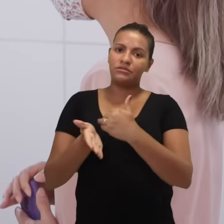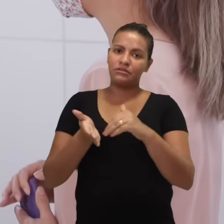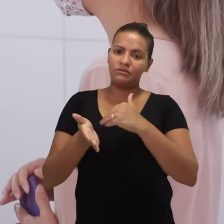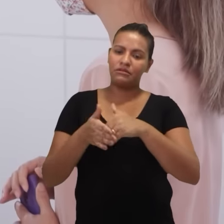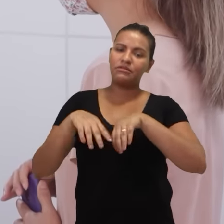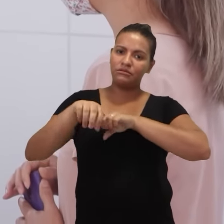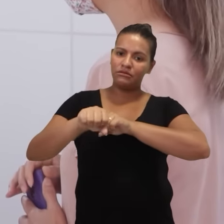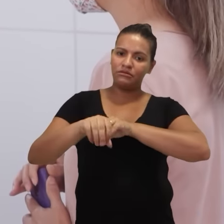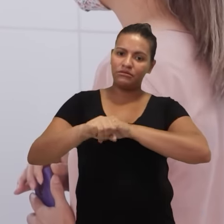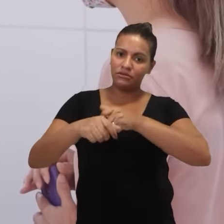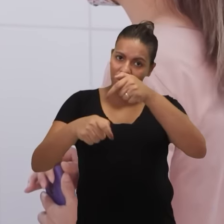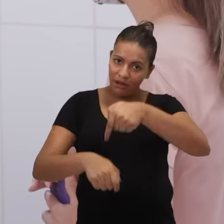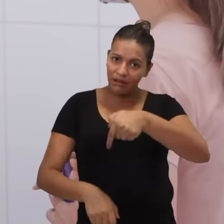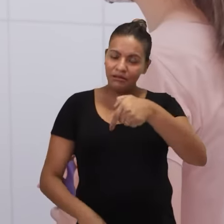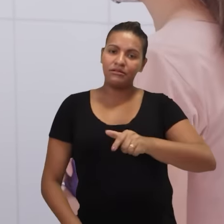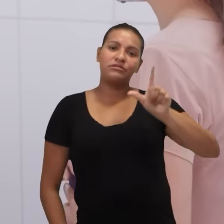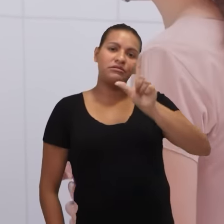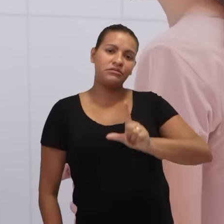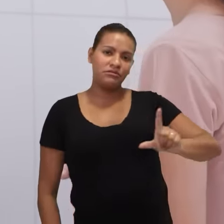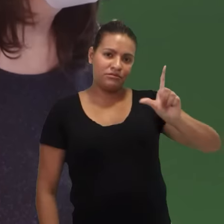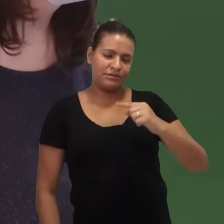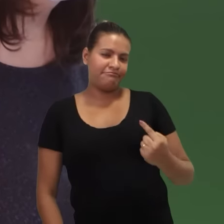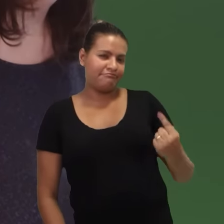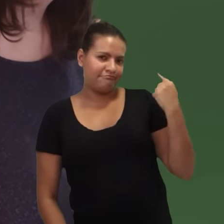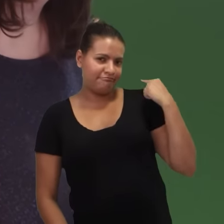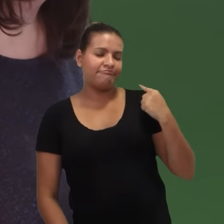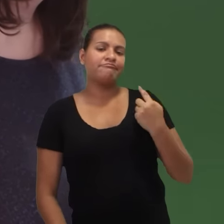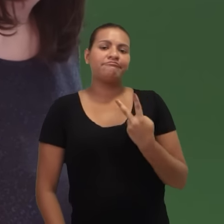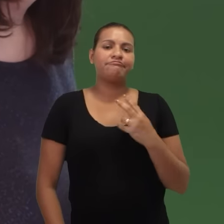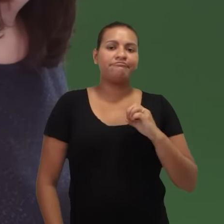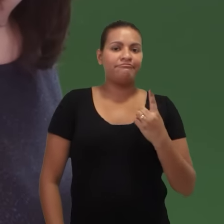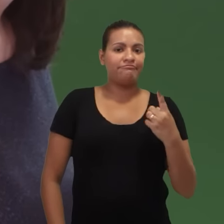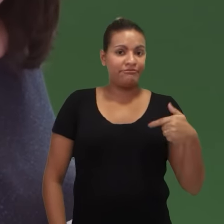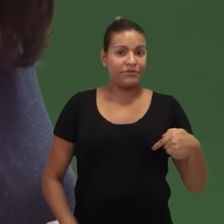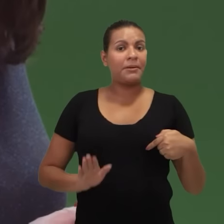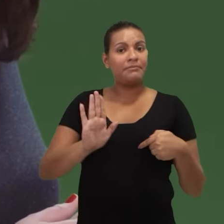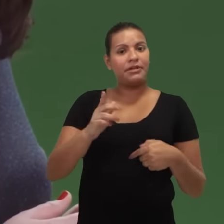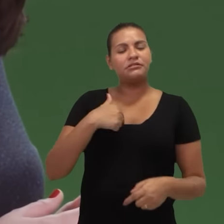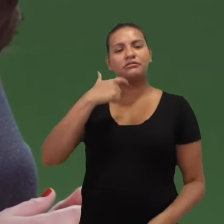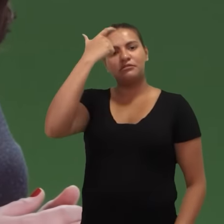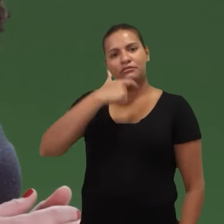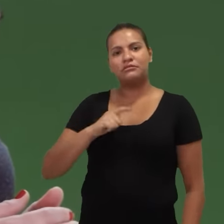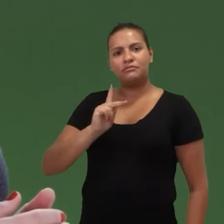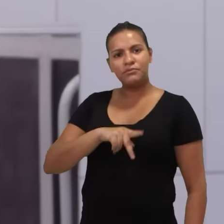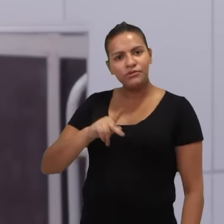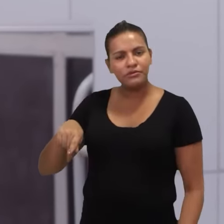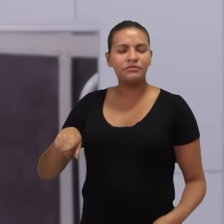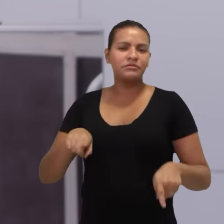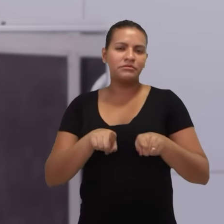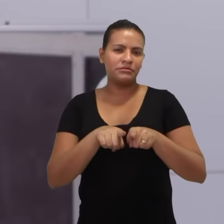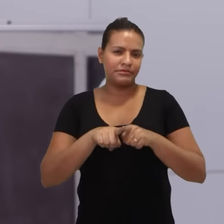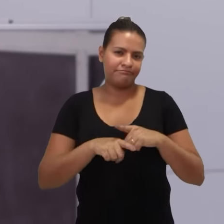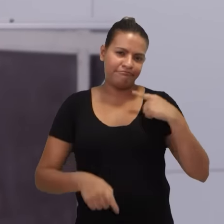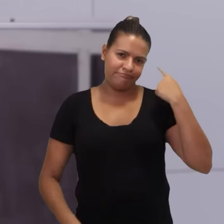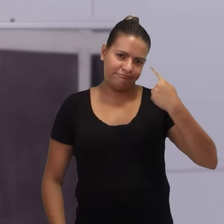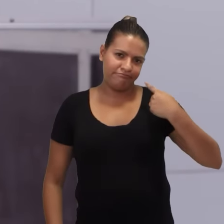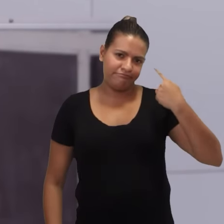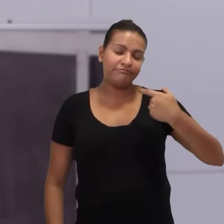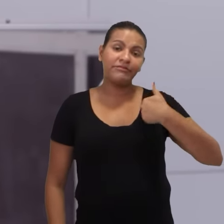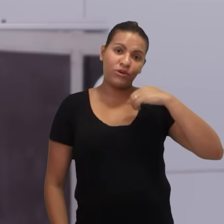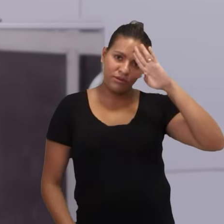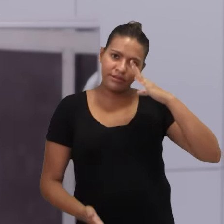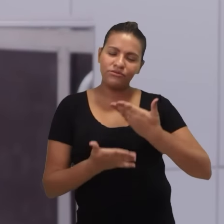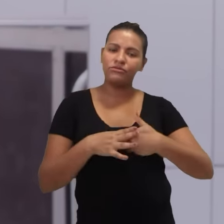da Educação aqui em Londrina desde 2017, mas sou professora, sou advogada. Eu acredito que a